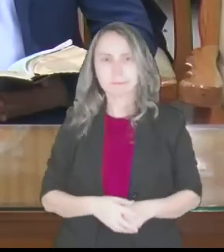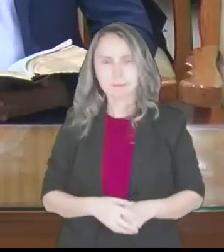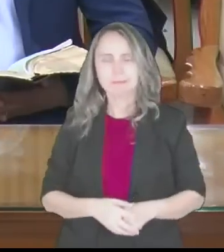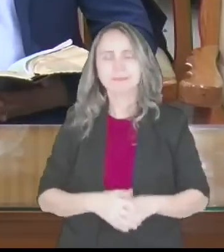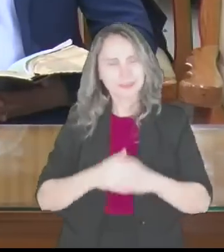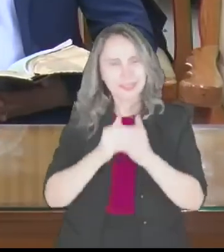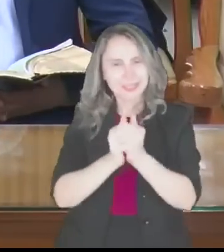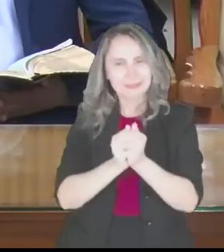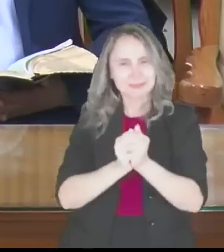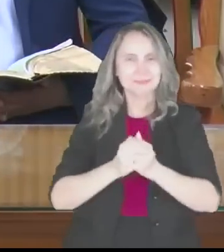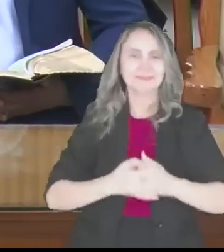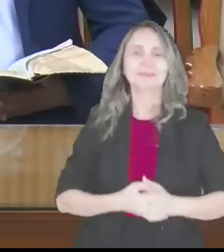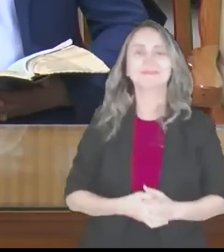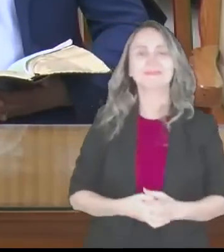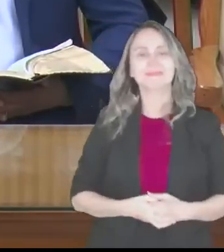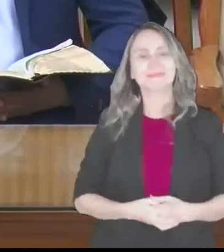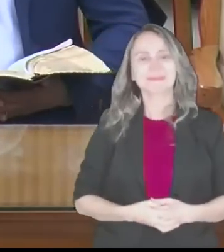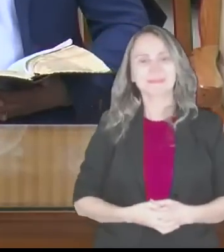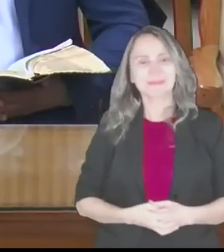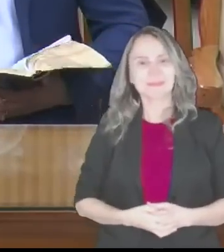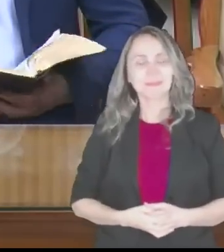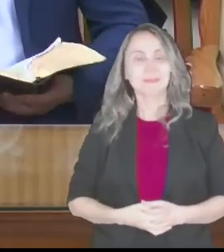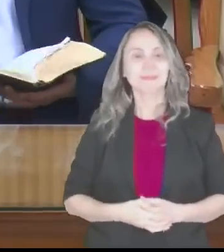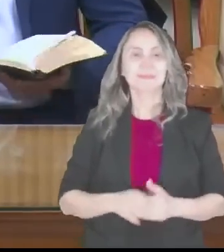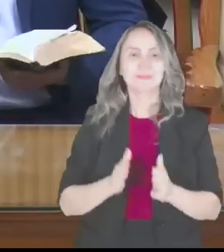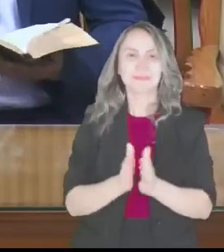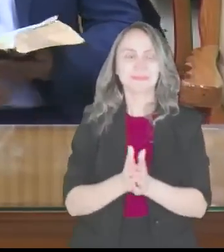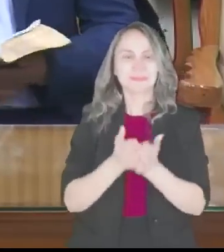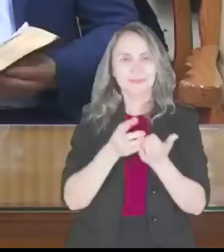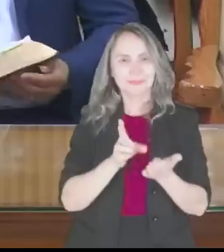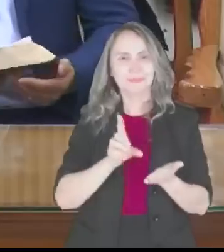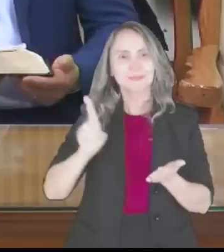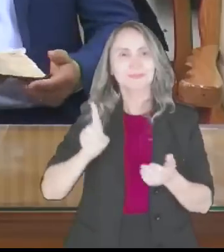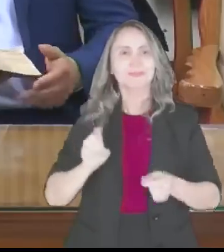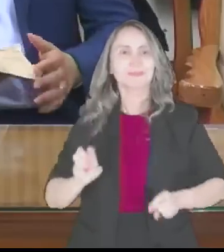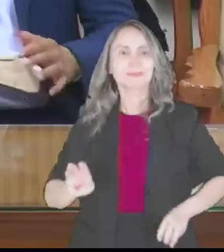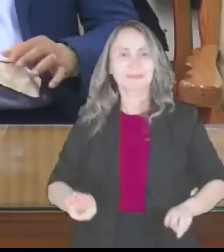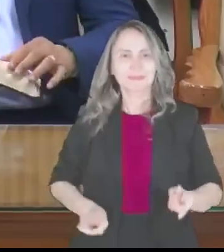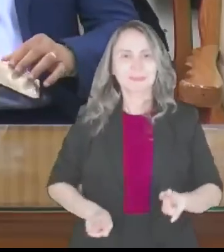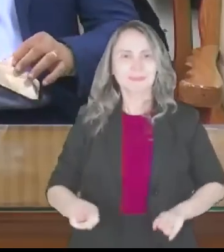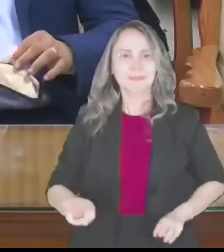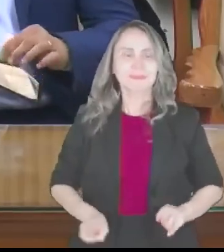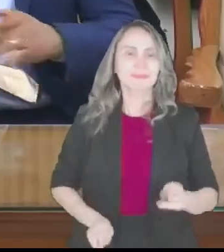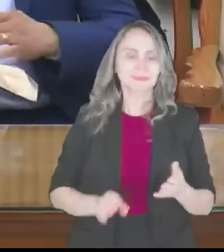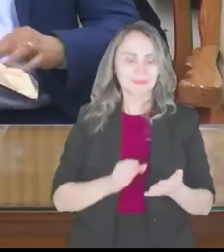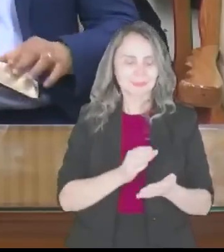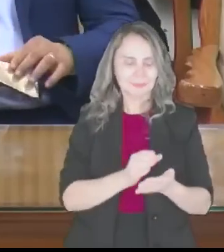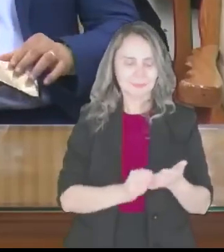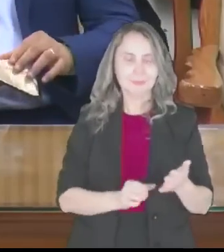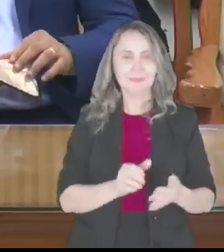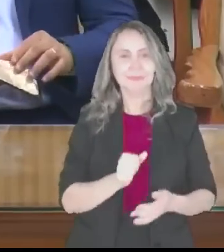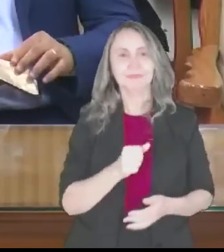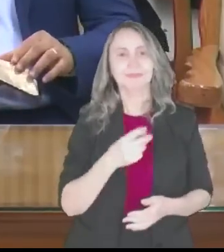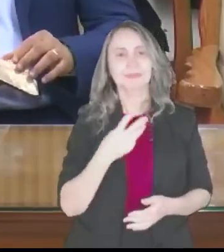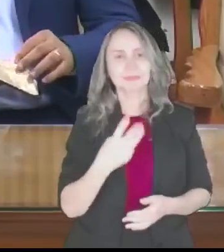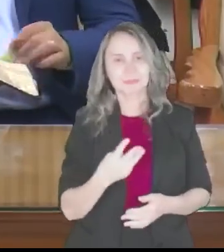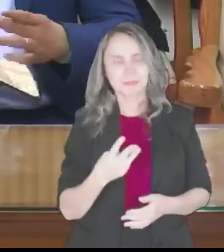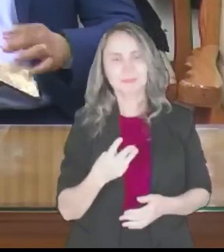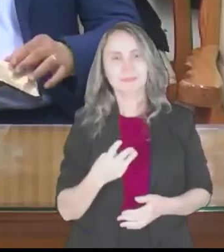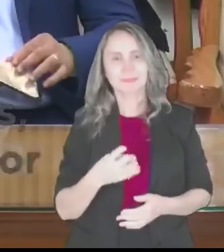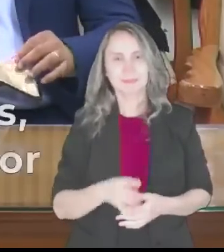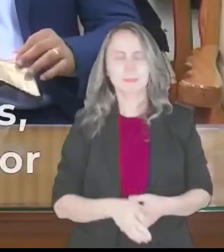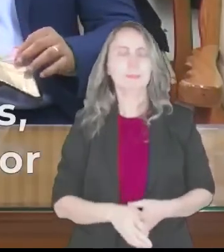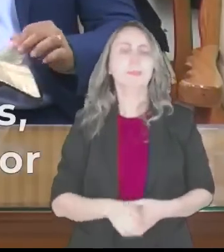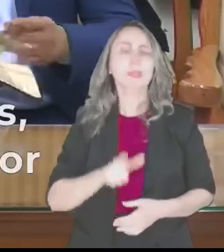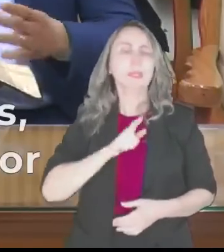Amém. São Mateus capítulo 13, versículo 10 e 11. Tem coisa que Jesus revela em segredo.